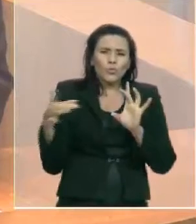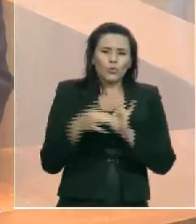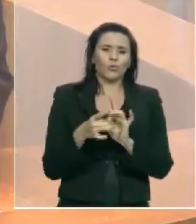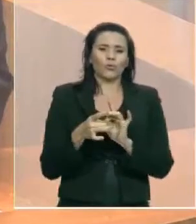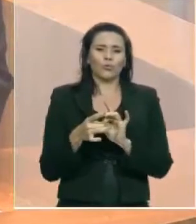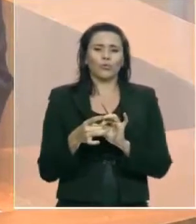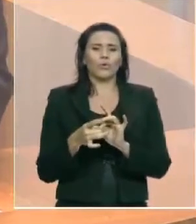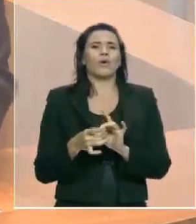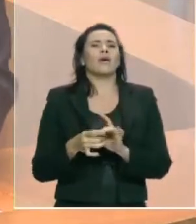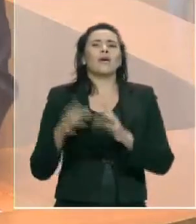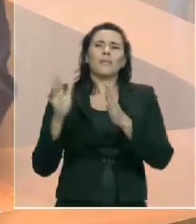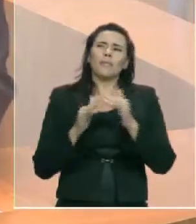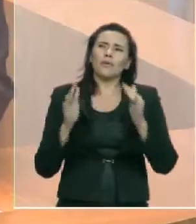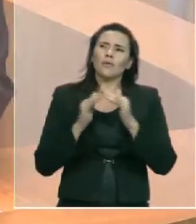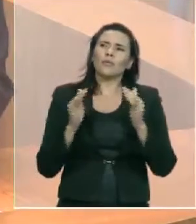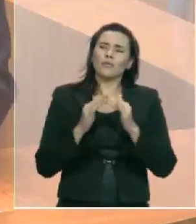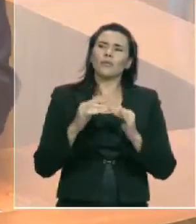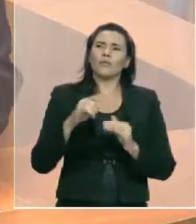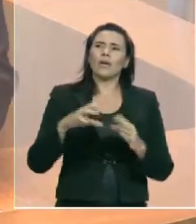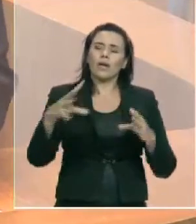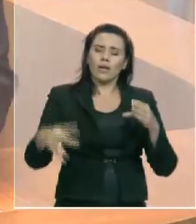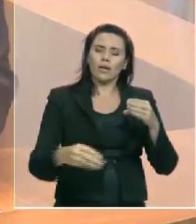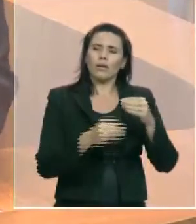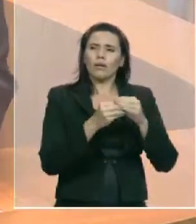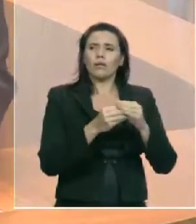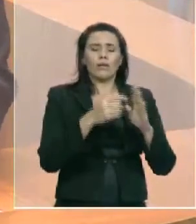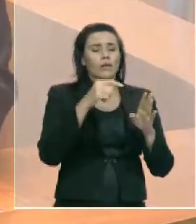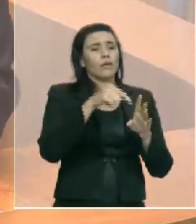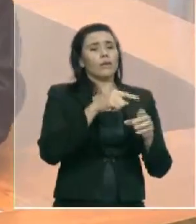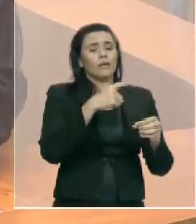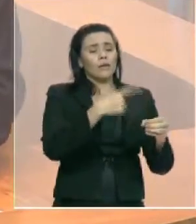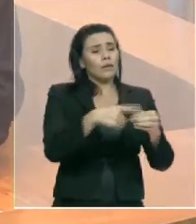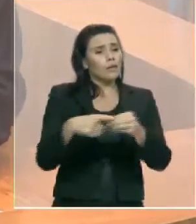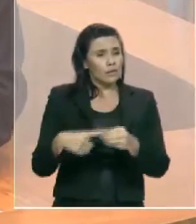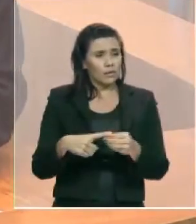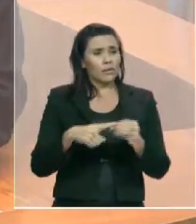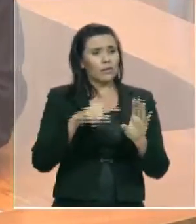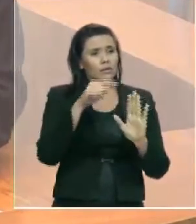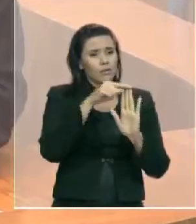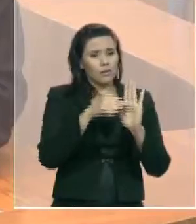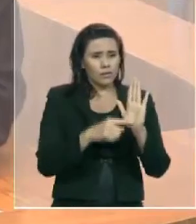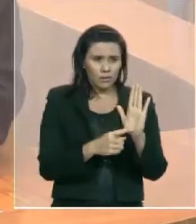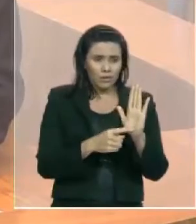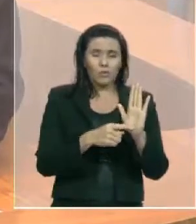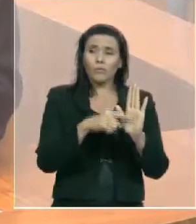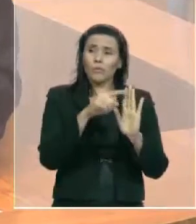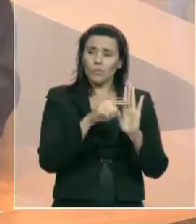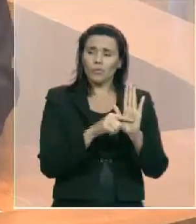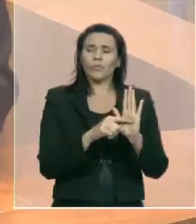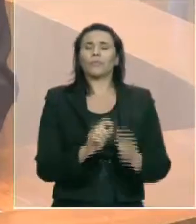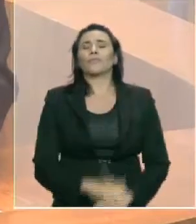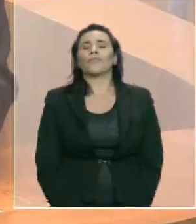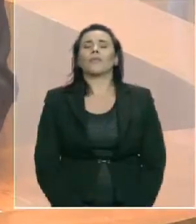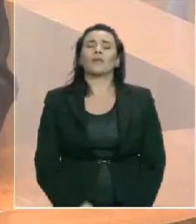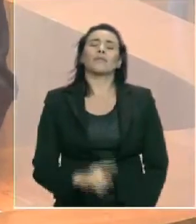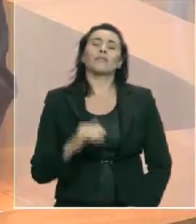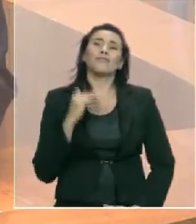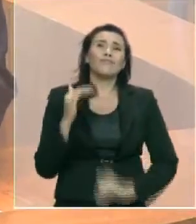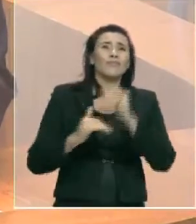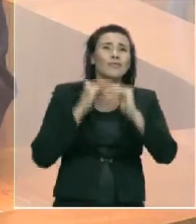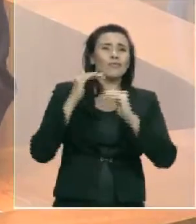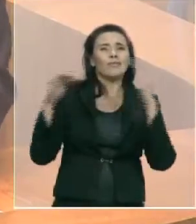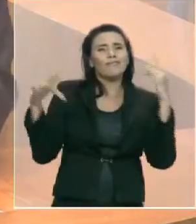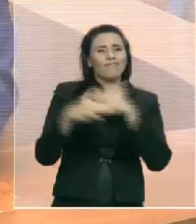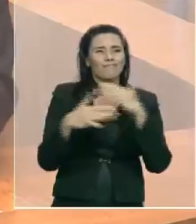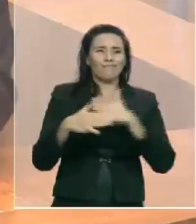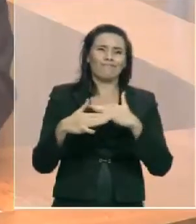programas a serem desenvolvidos para criar um melhor desenvolvimento para essas nossas cidades. Eu acho que